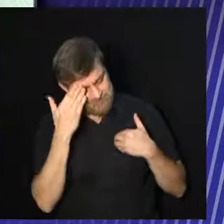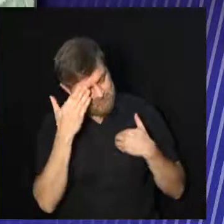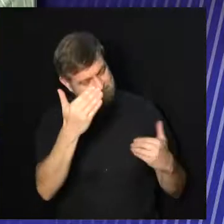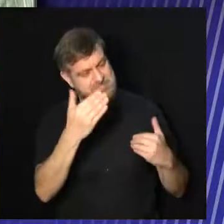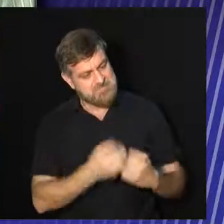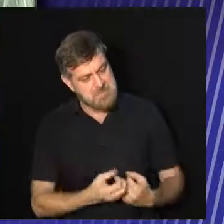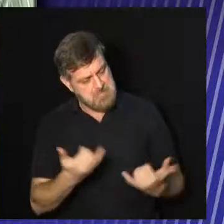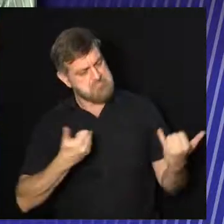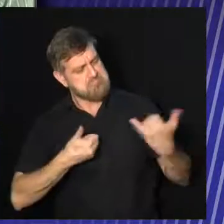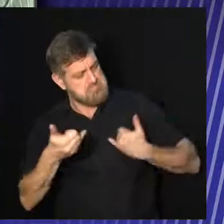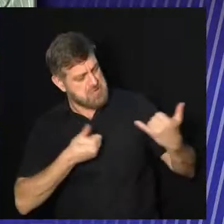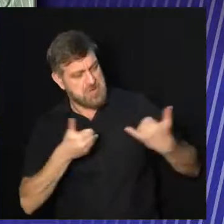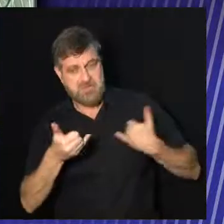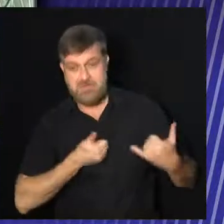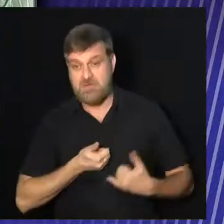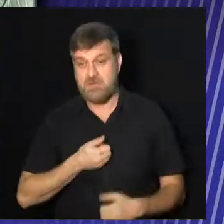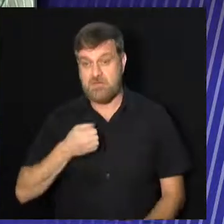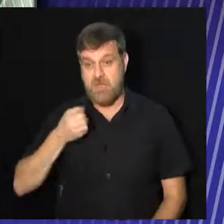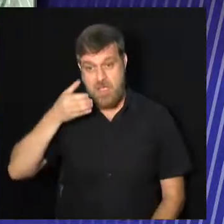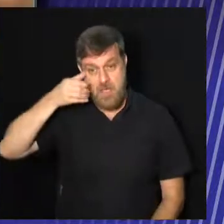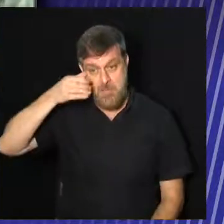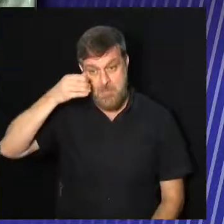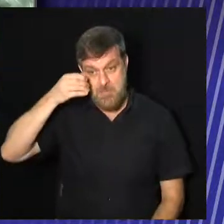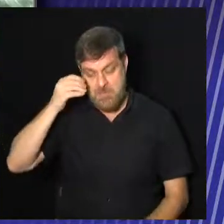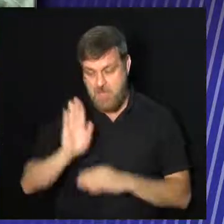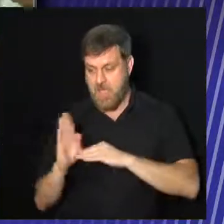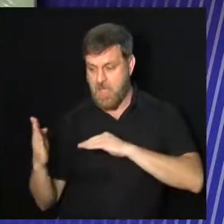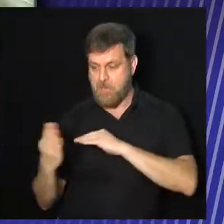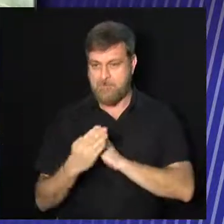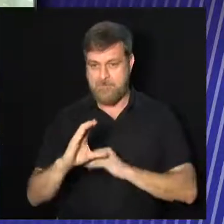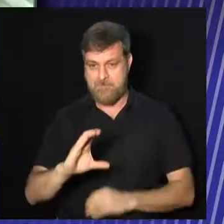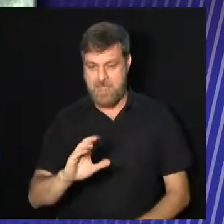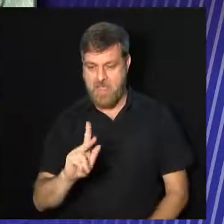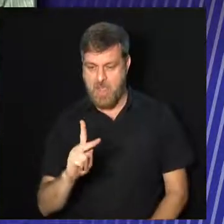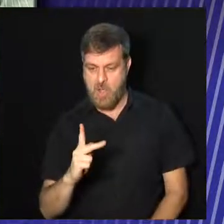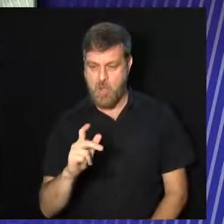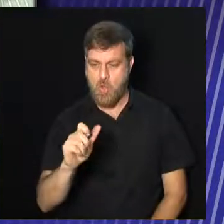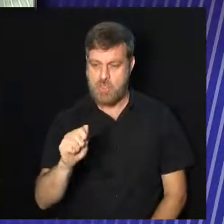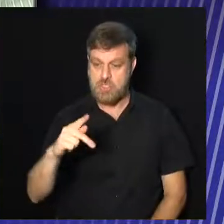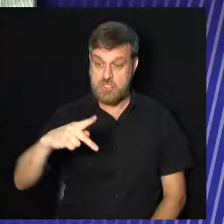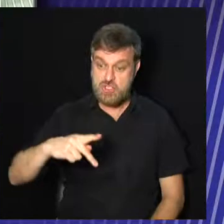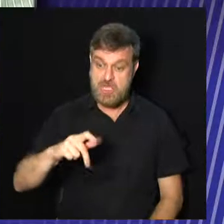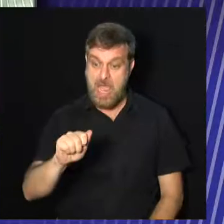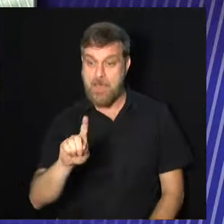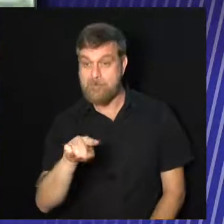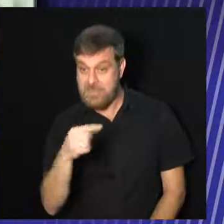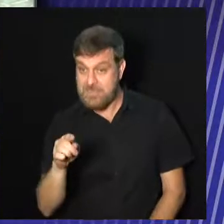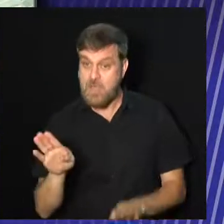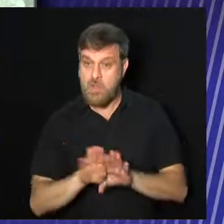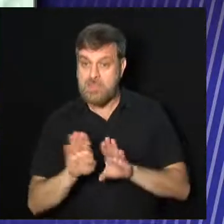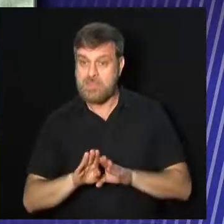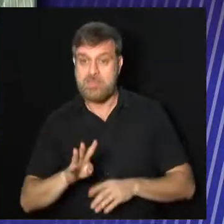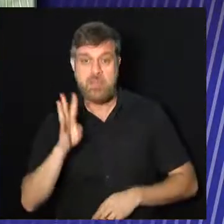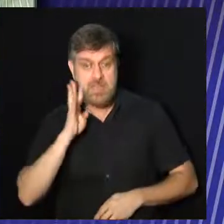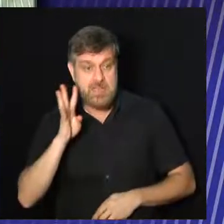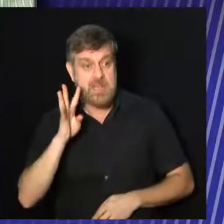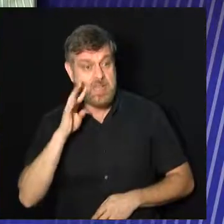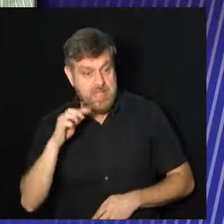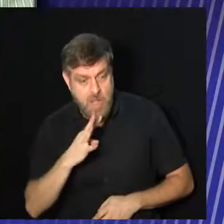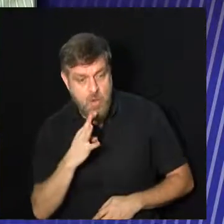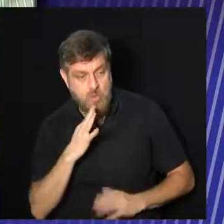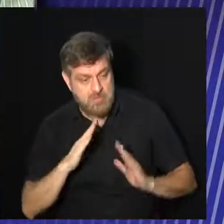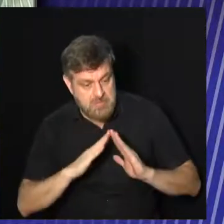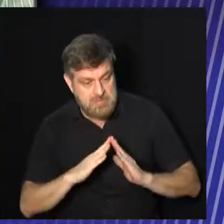pelas informações, André Aranha, do bairro Chapadão, e também as informações aí da SPSEX, e legal aí sobre